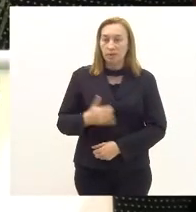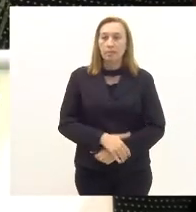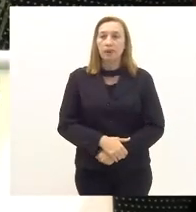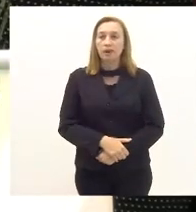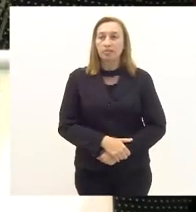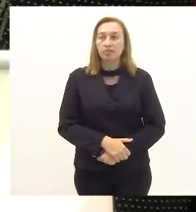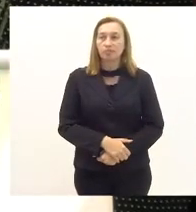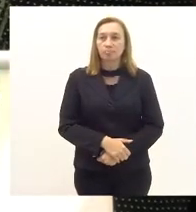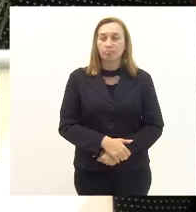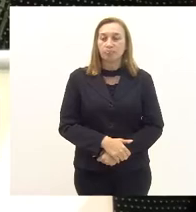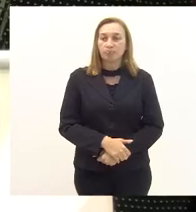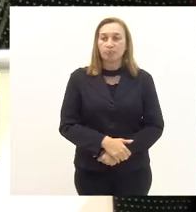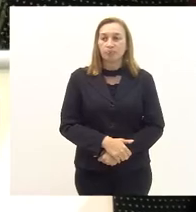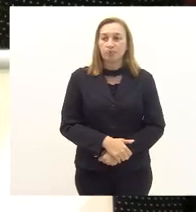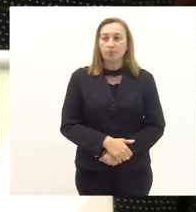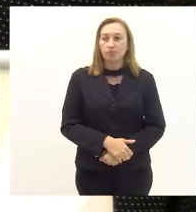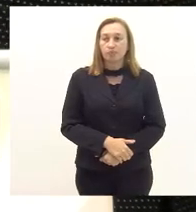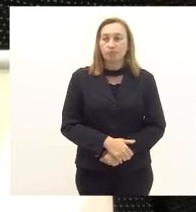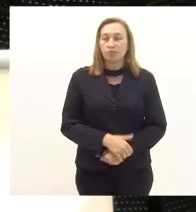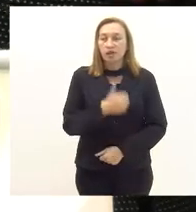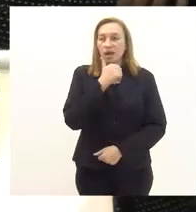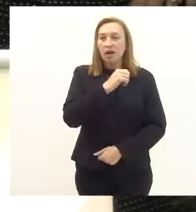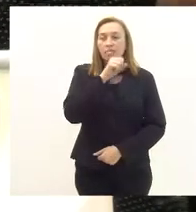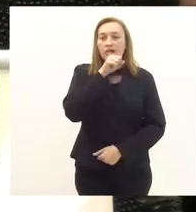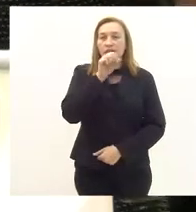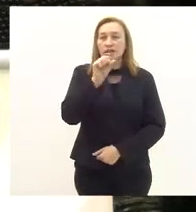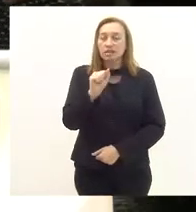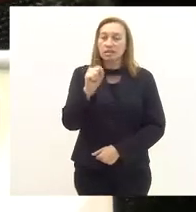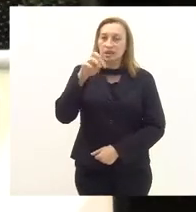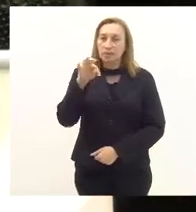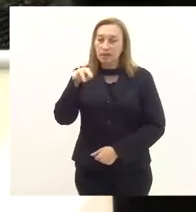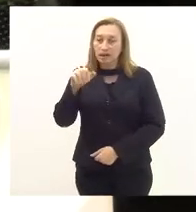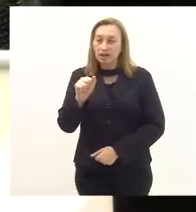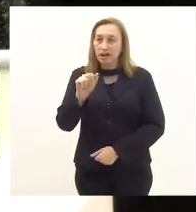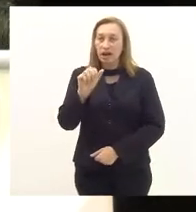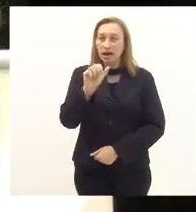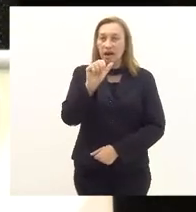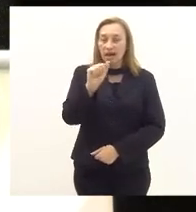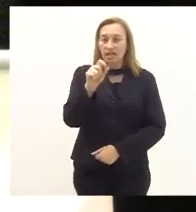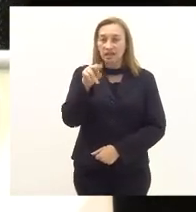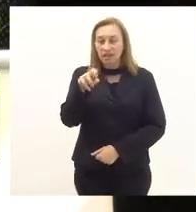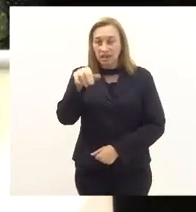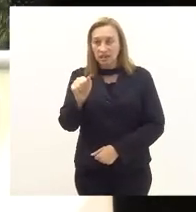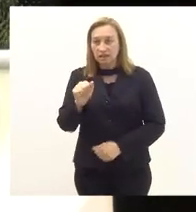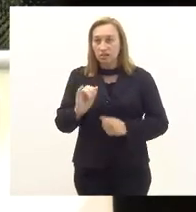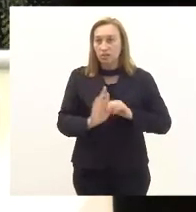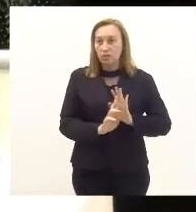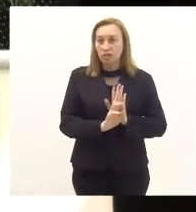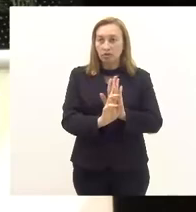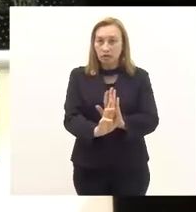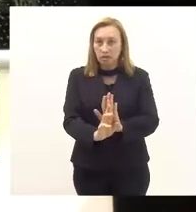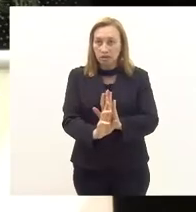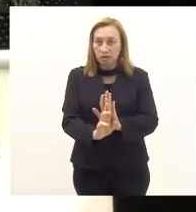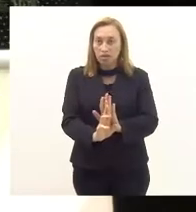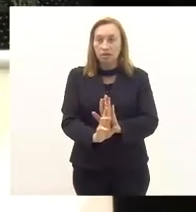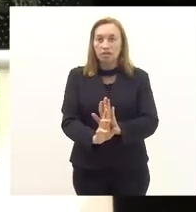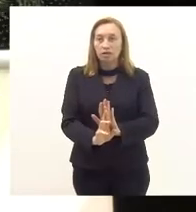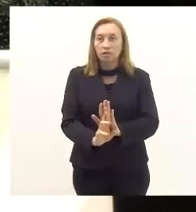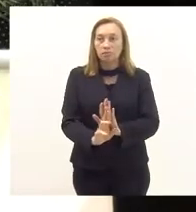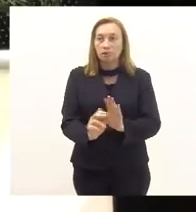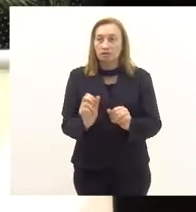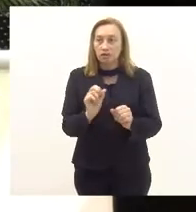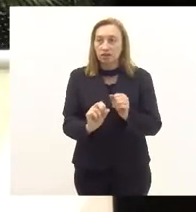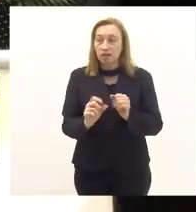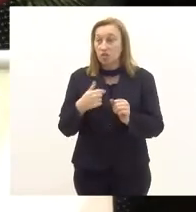Nós estamos colocando a mãe de Samanta, a senhora Adriana, como representante para postular. Eu já